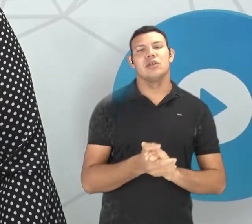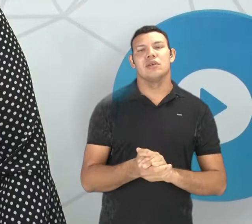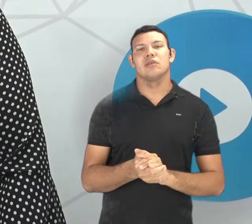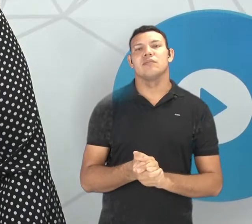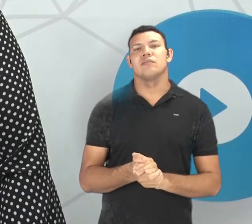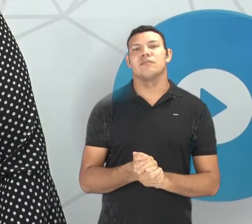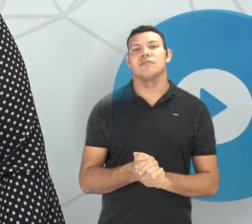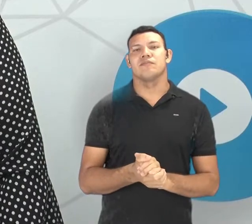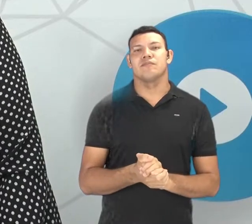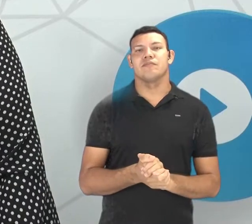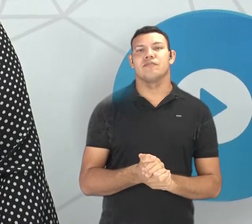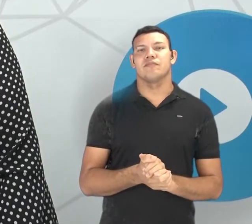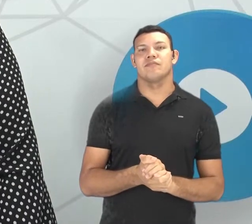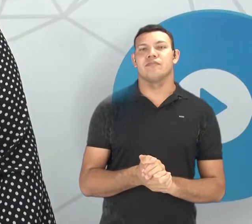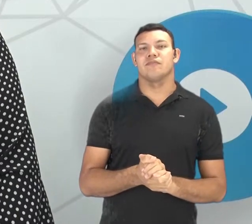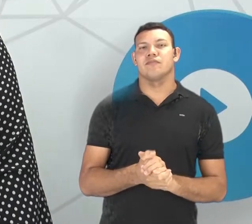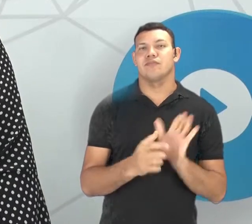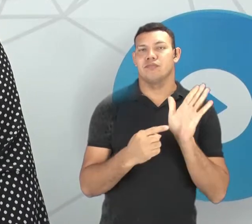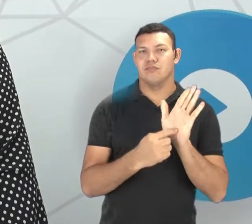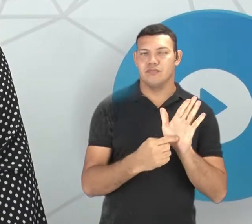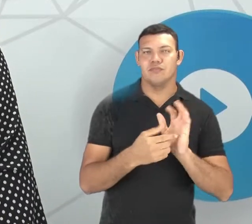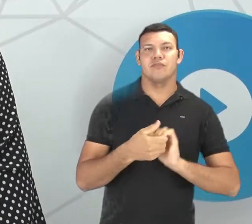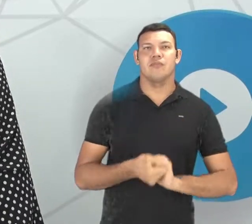nosso Código Penal. Pois bem,